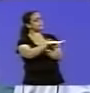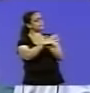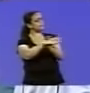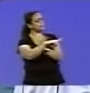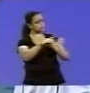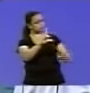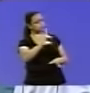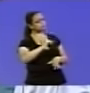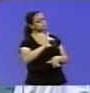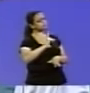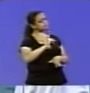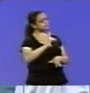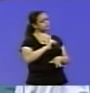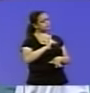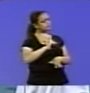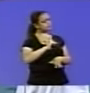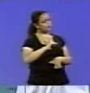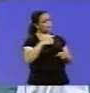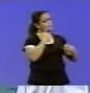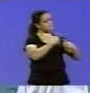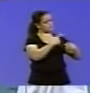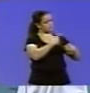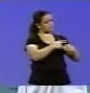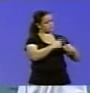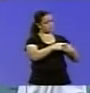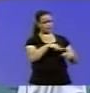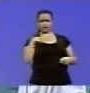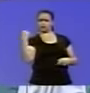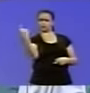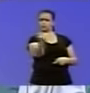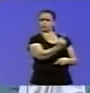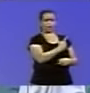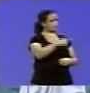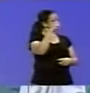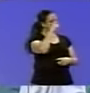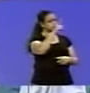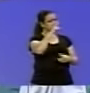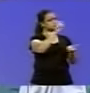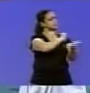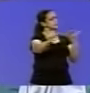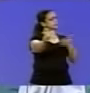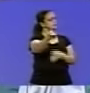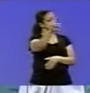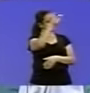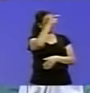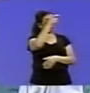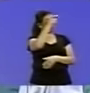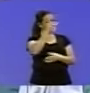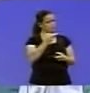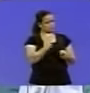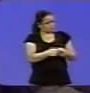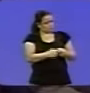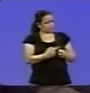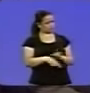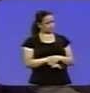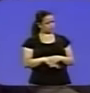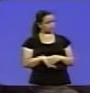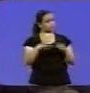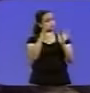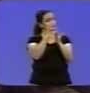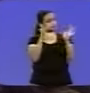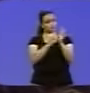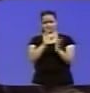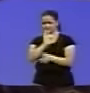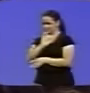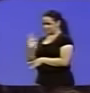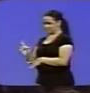em particular: por que nós não conseguimos expulsar o demônio? Jesus